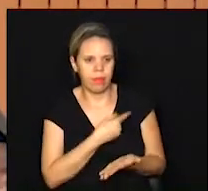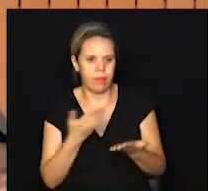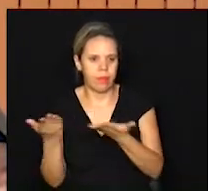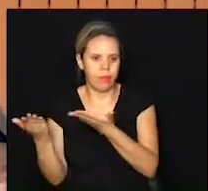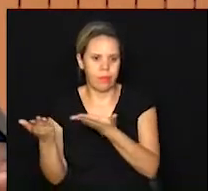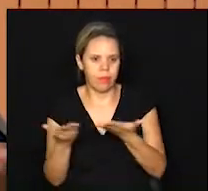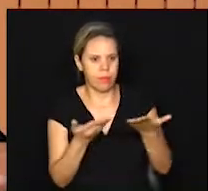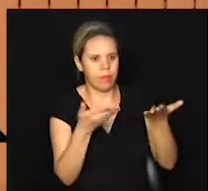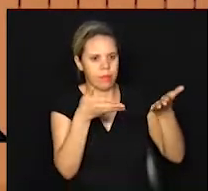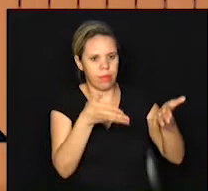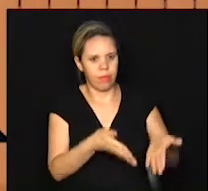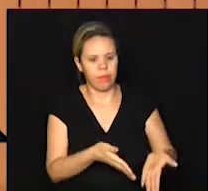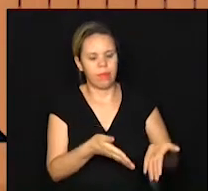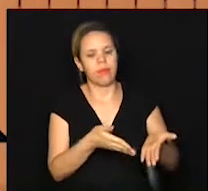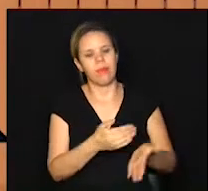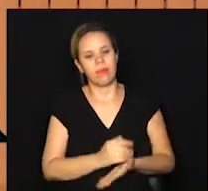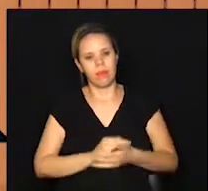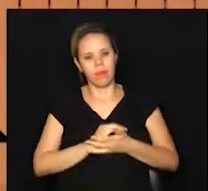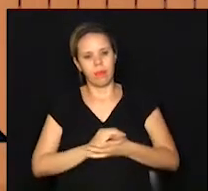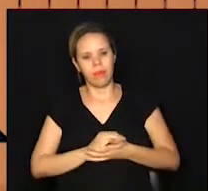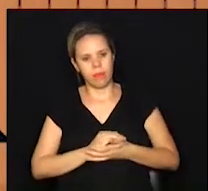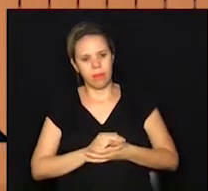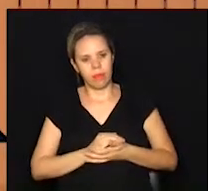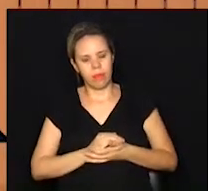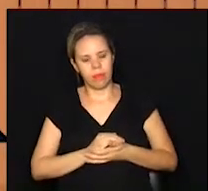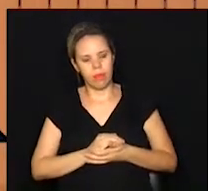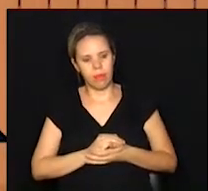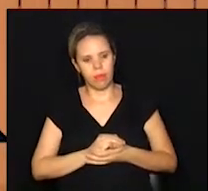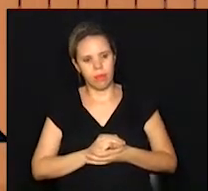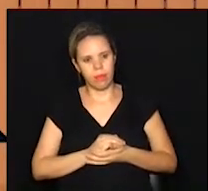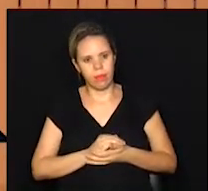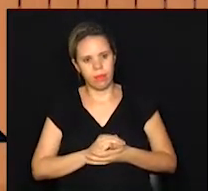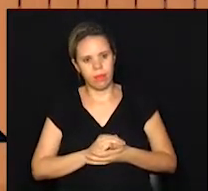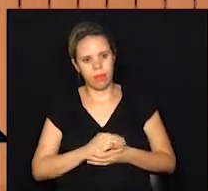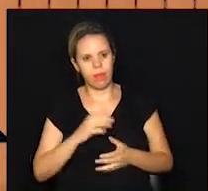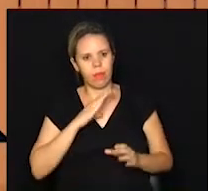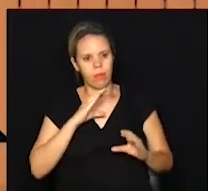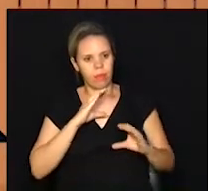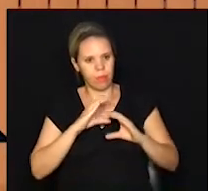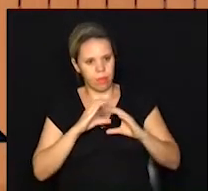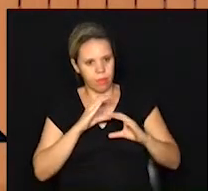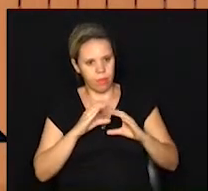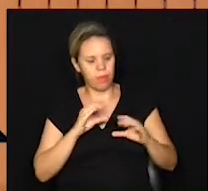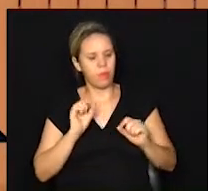aqui, né, através do Intercept,